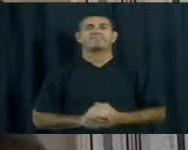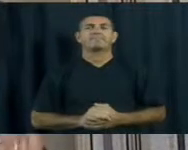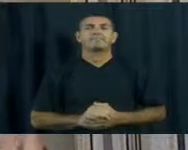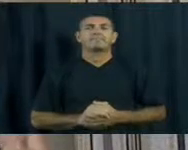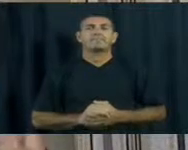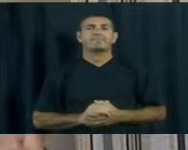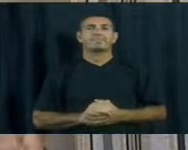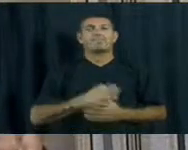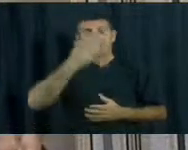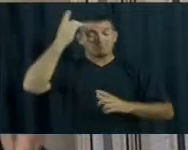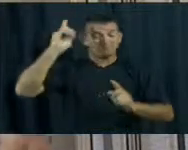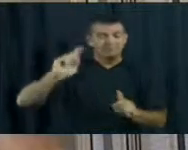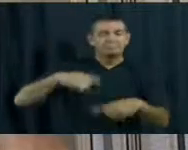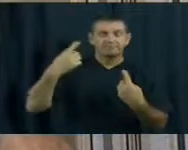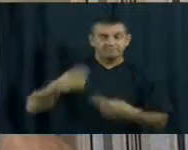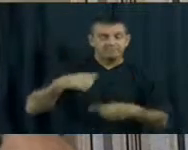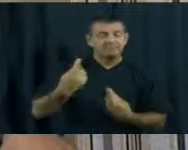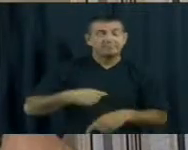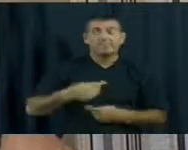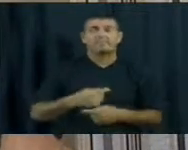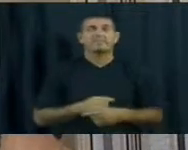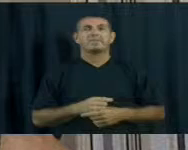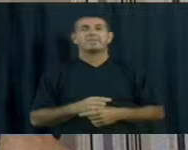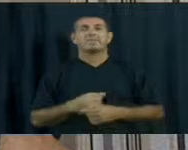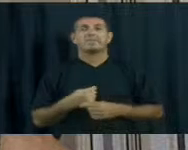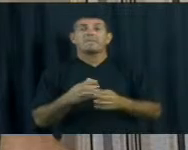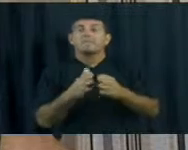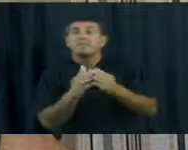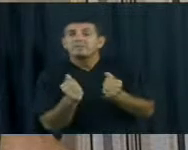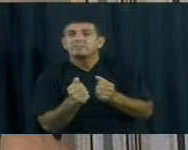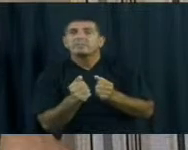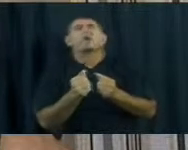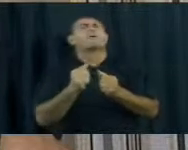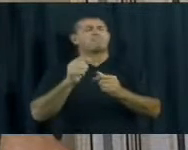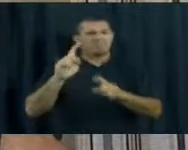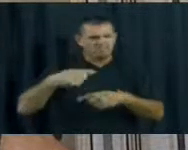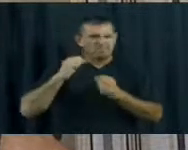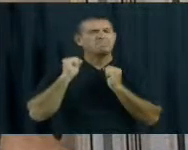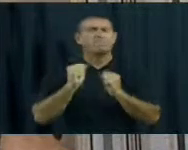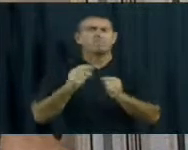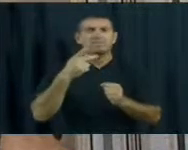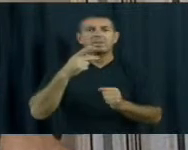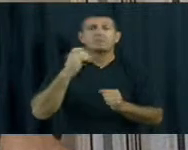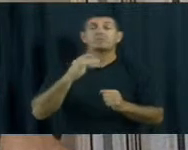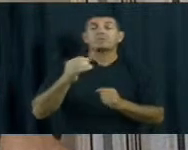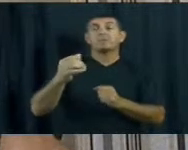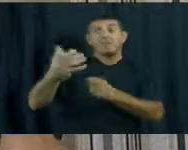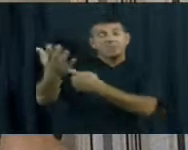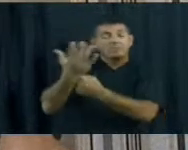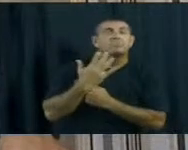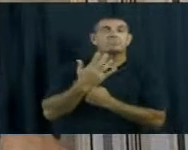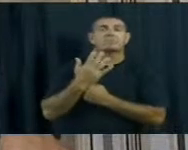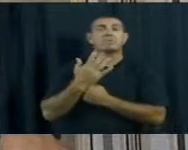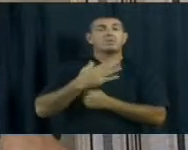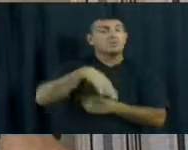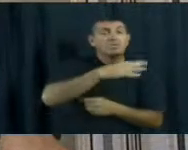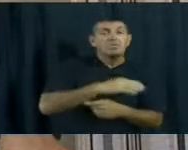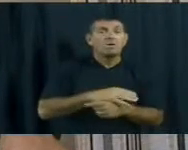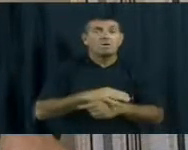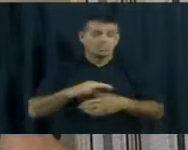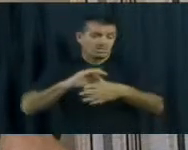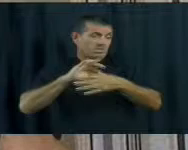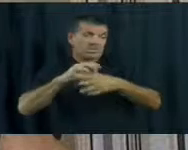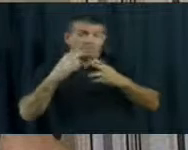e criticam. Eu até peço que as pessoas façam críticas, mas façam críticas construtivas. Eu sou de carne e osso,